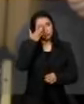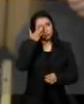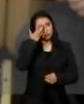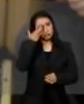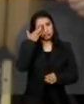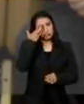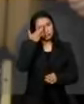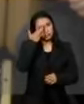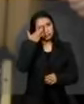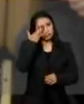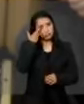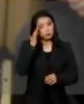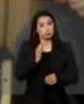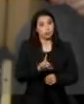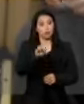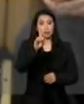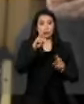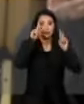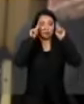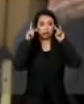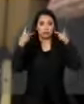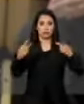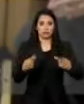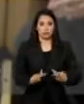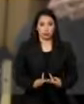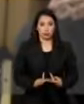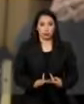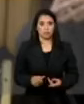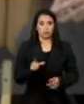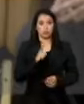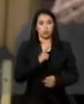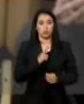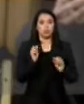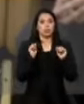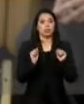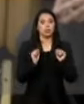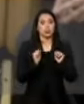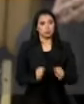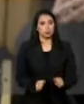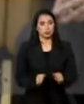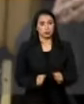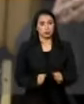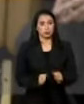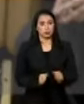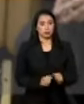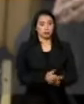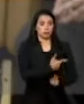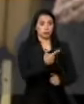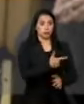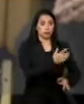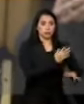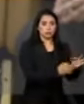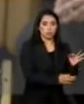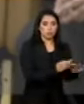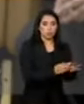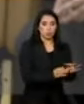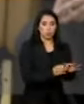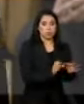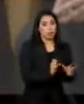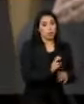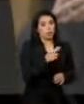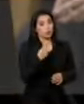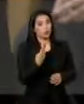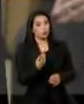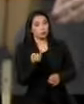humanos, caso seja mantida a possibilidade de prisão em segunda instância, ou se estaríamos, por